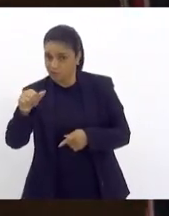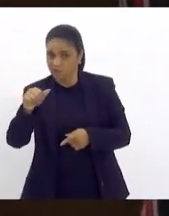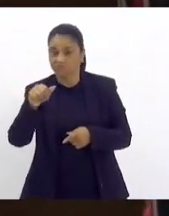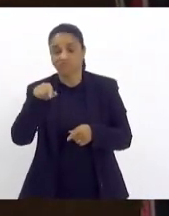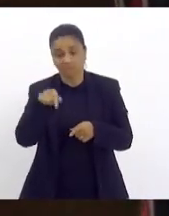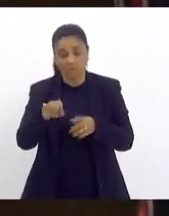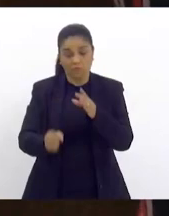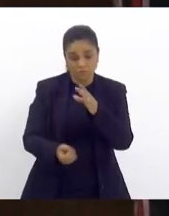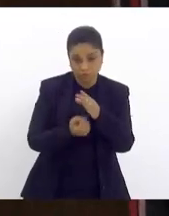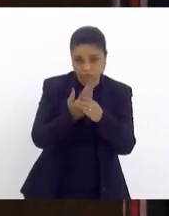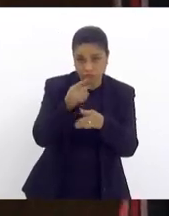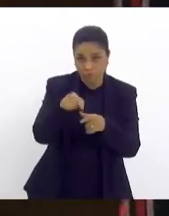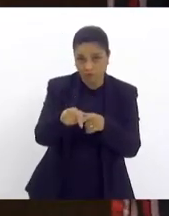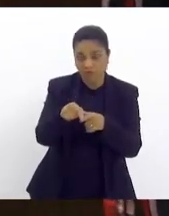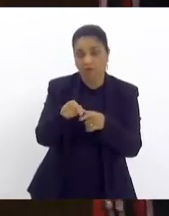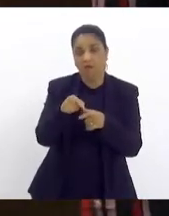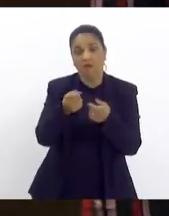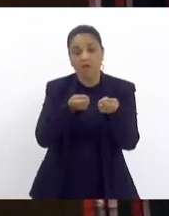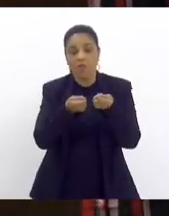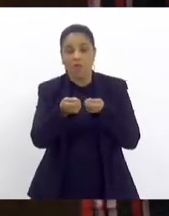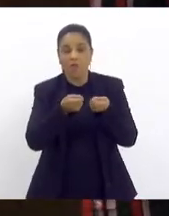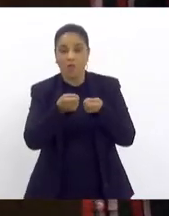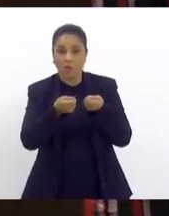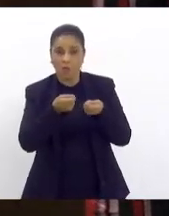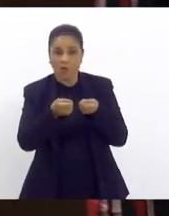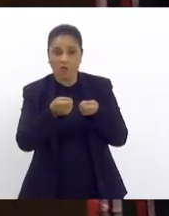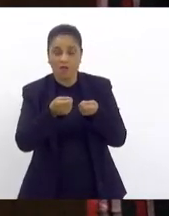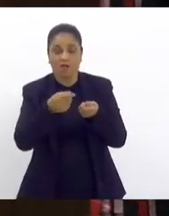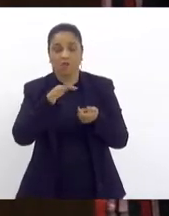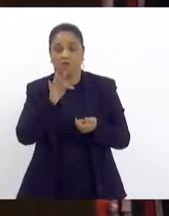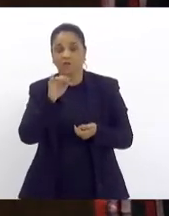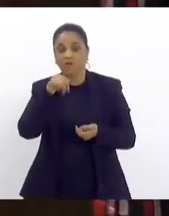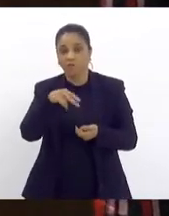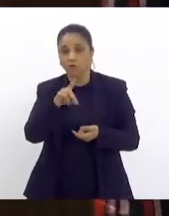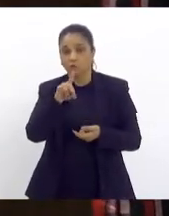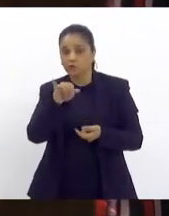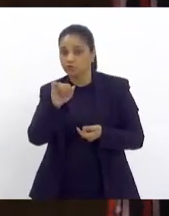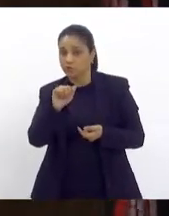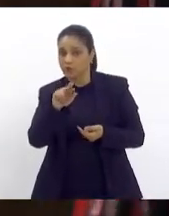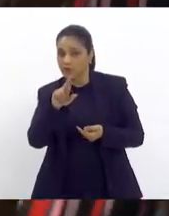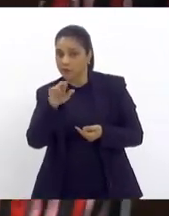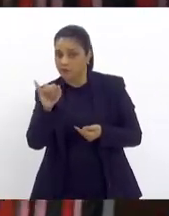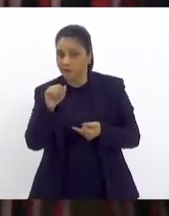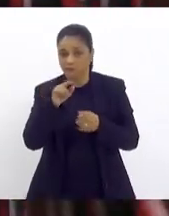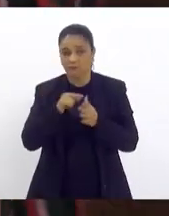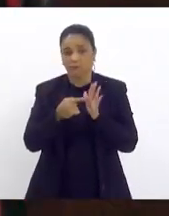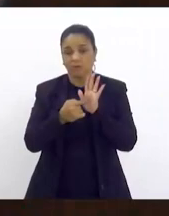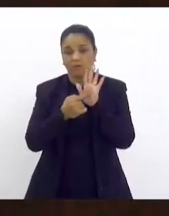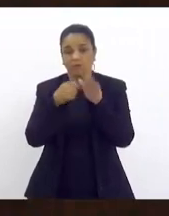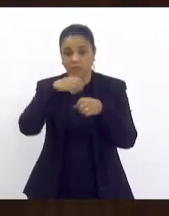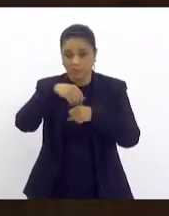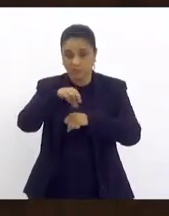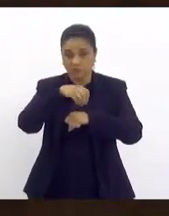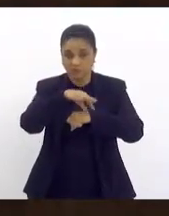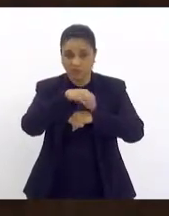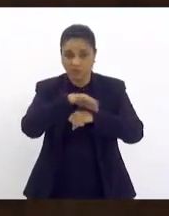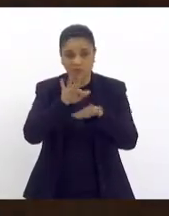fundiária Então seria o caso de indicação Simples então